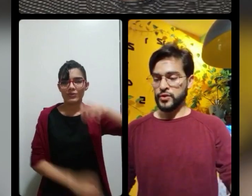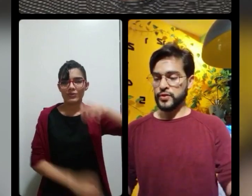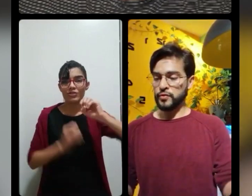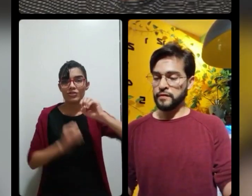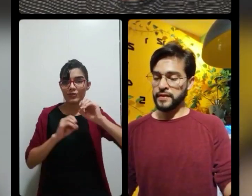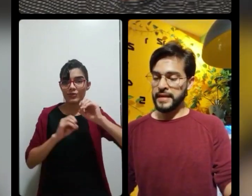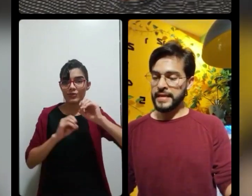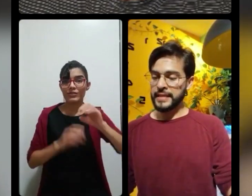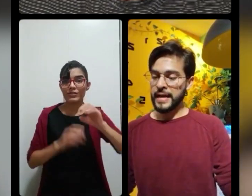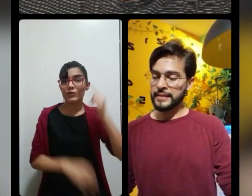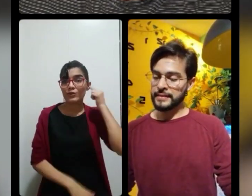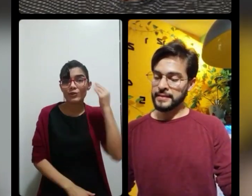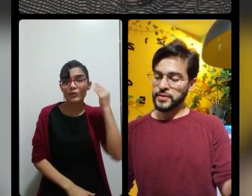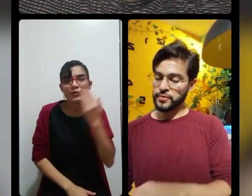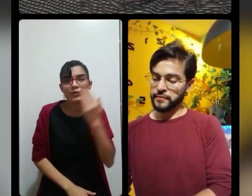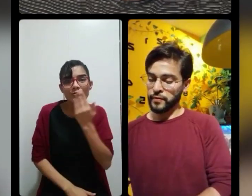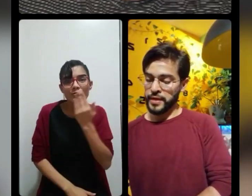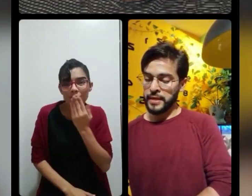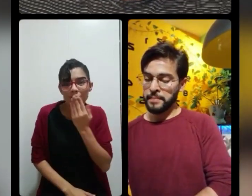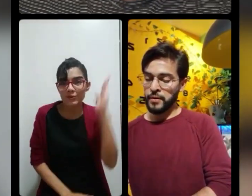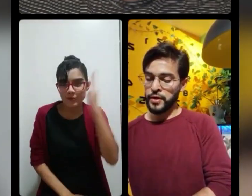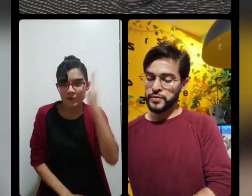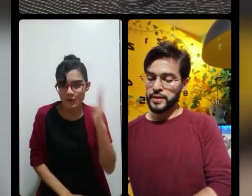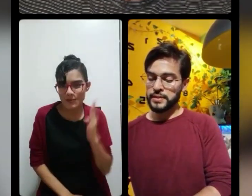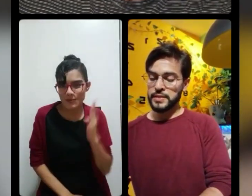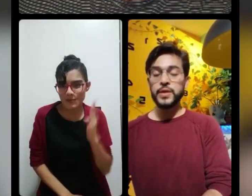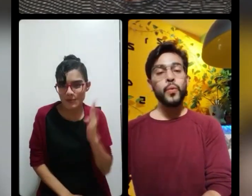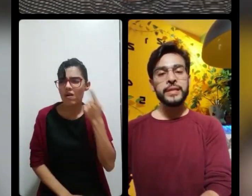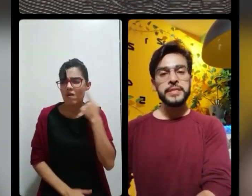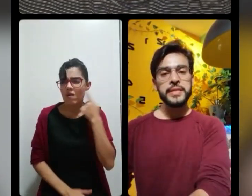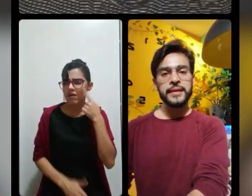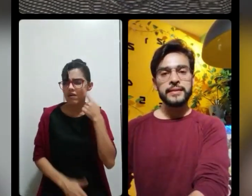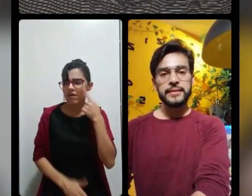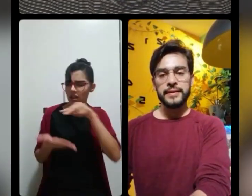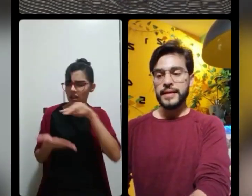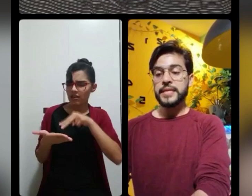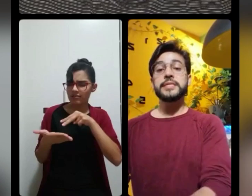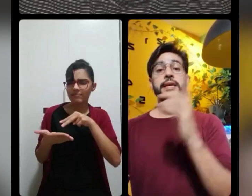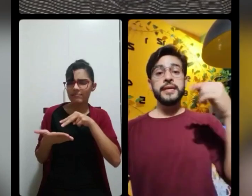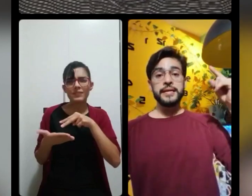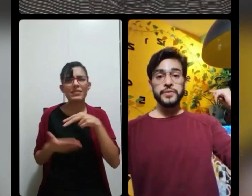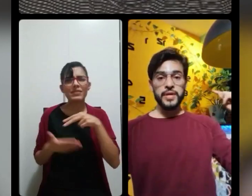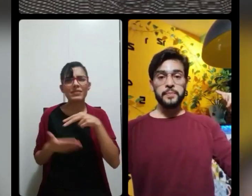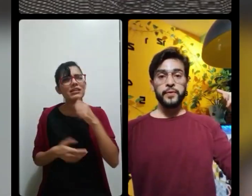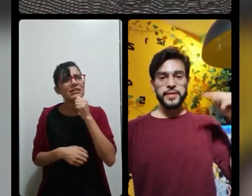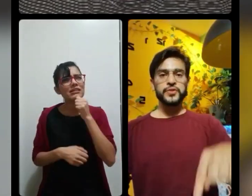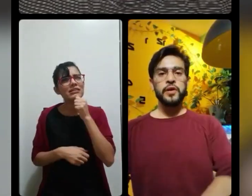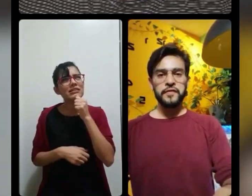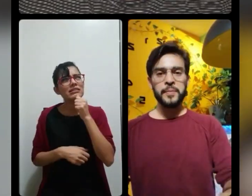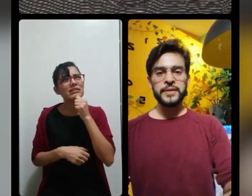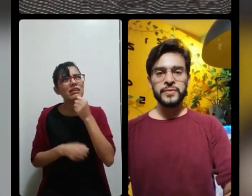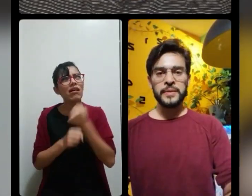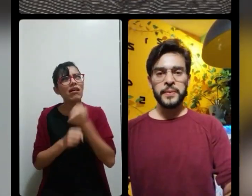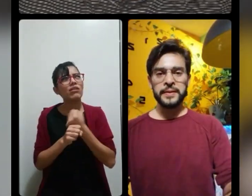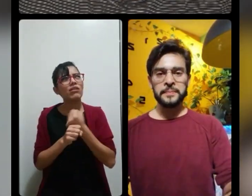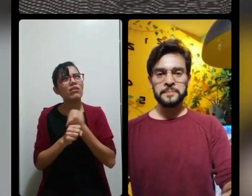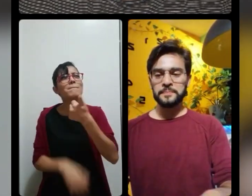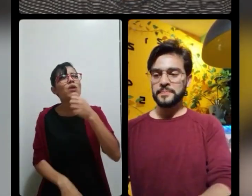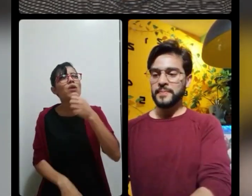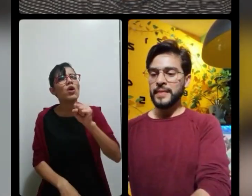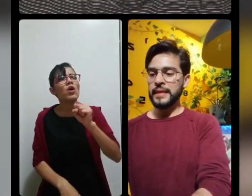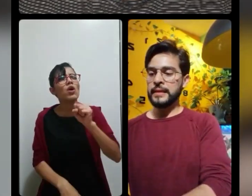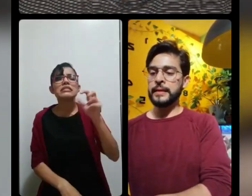Né? Deixa eu só conferir aqui a data disso, foi em 1857. 100 anos depois do alfabeto de